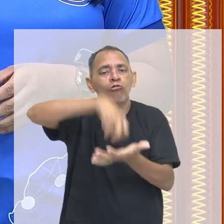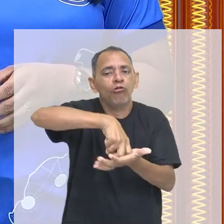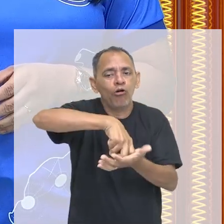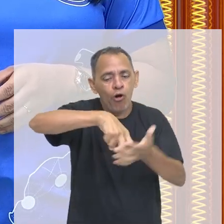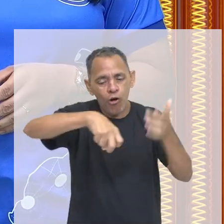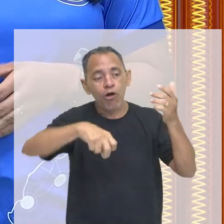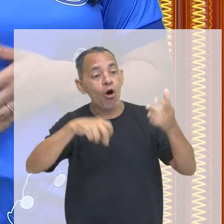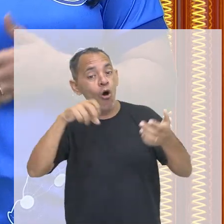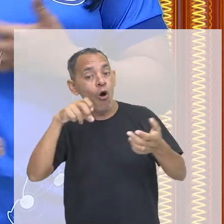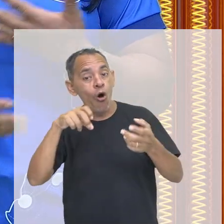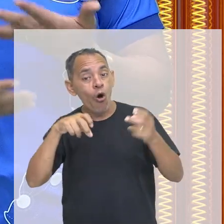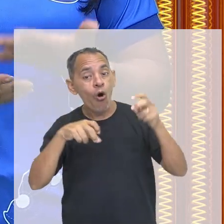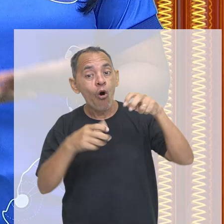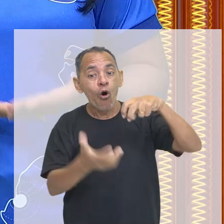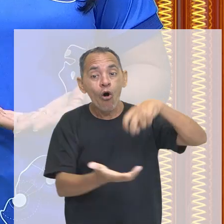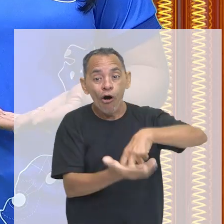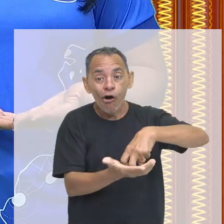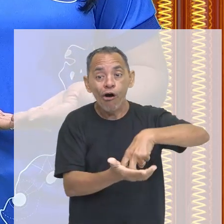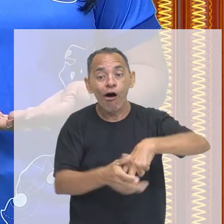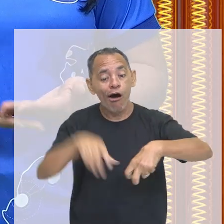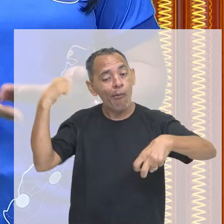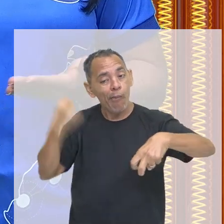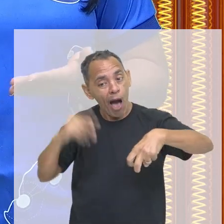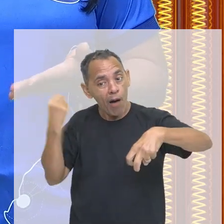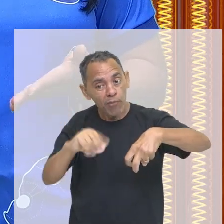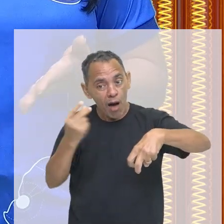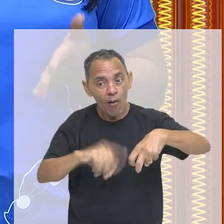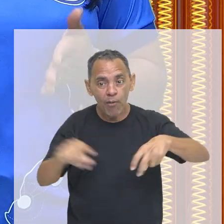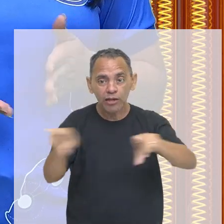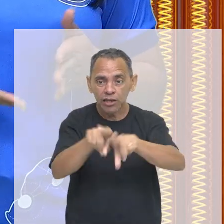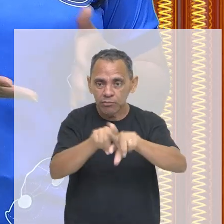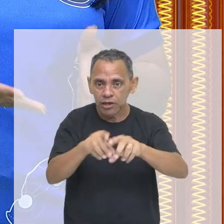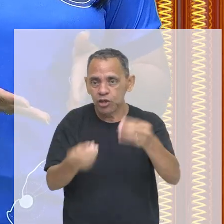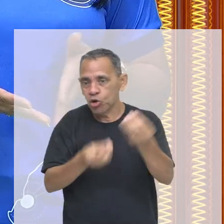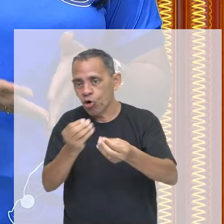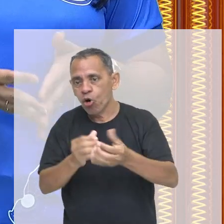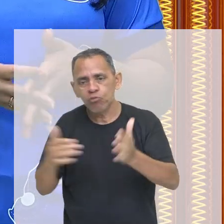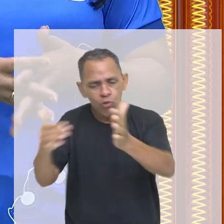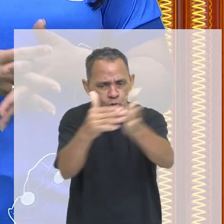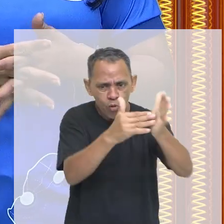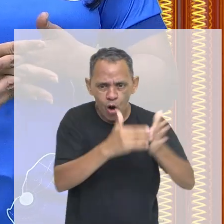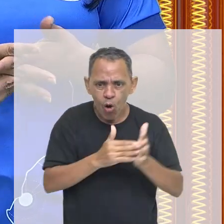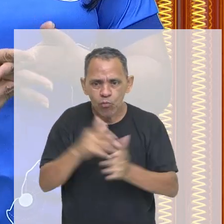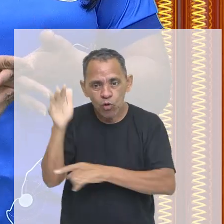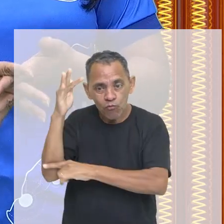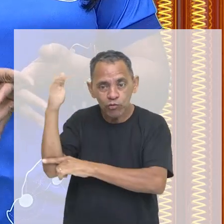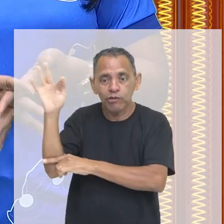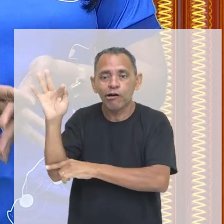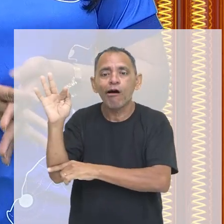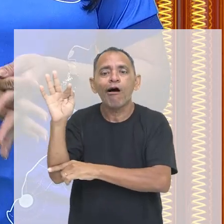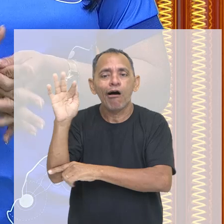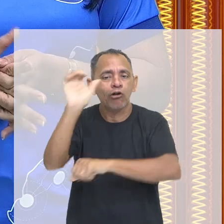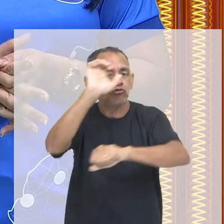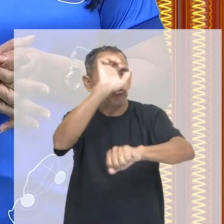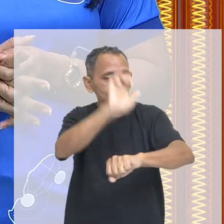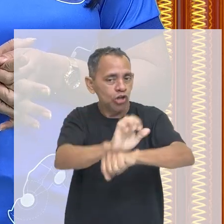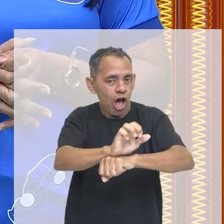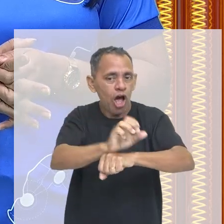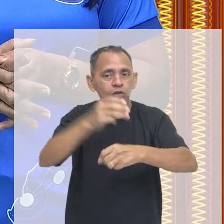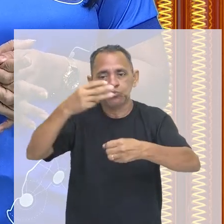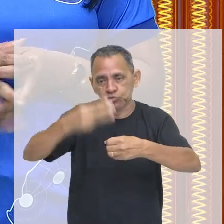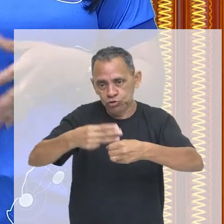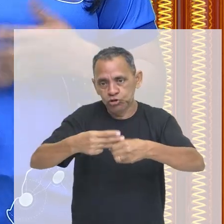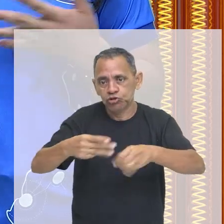tortura para quem, professora? Para os opositores ao regime civil-militar. Intervenção federal nos